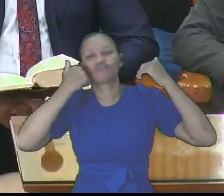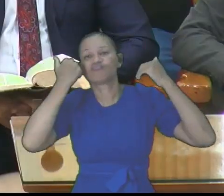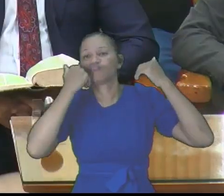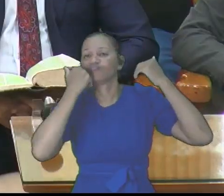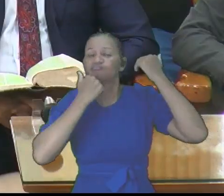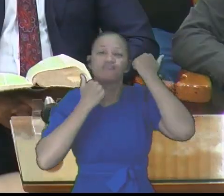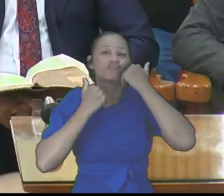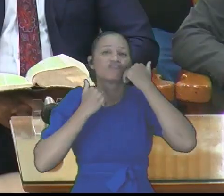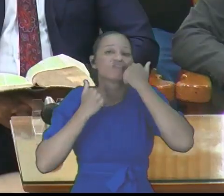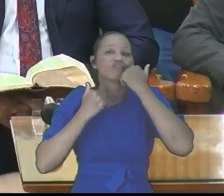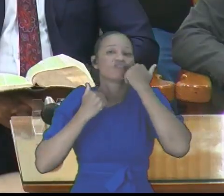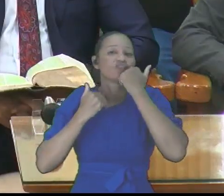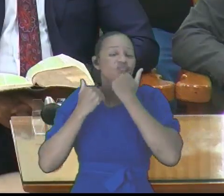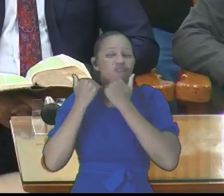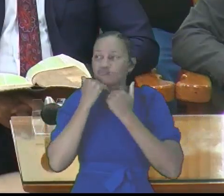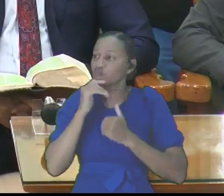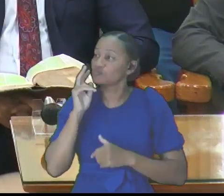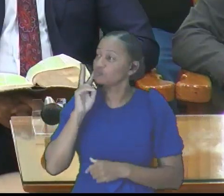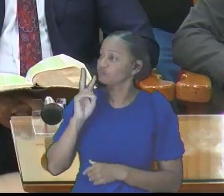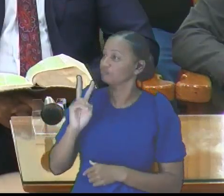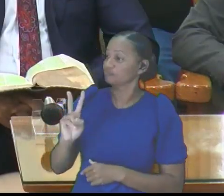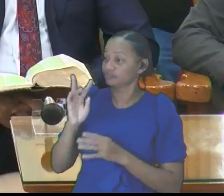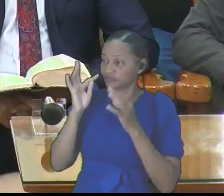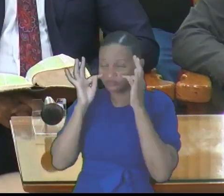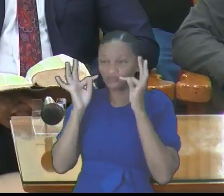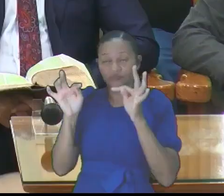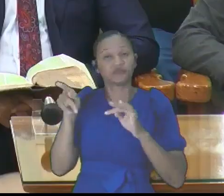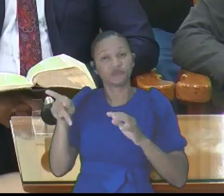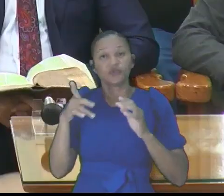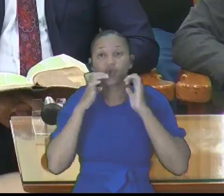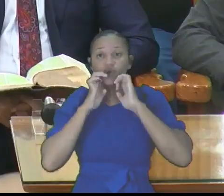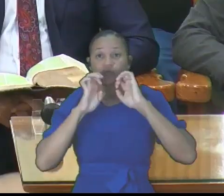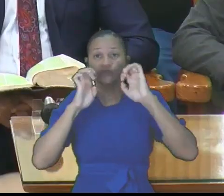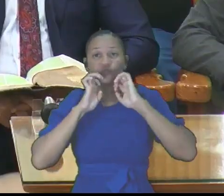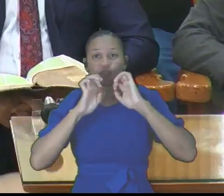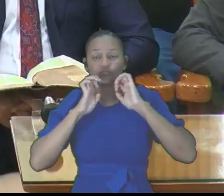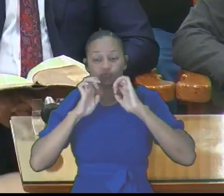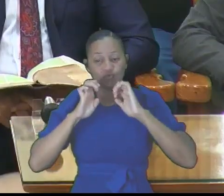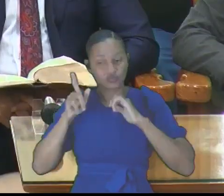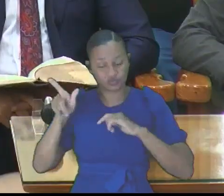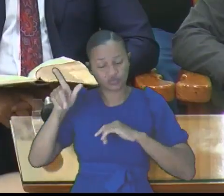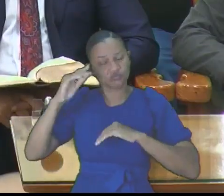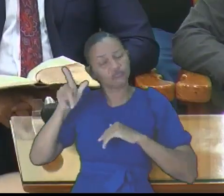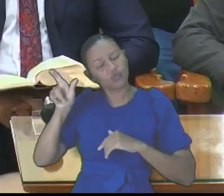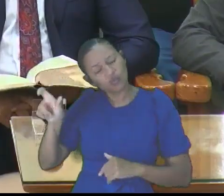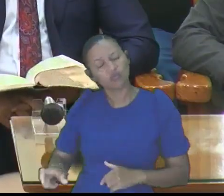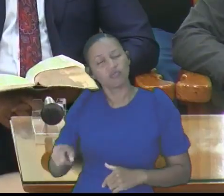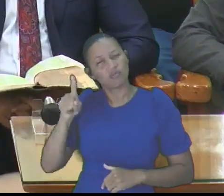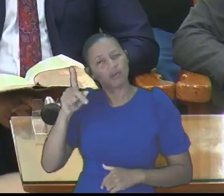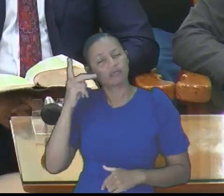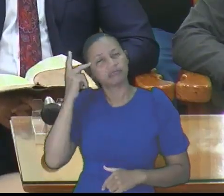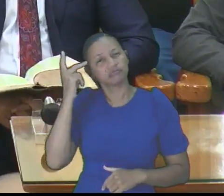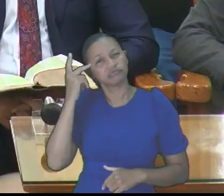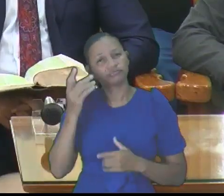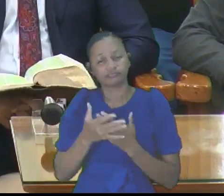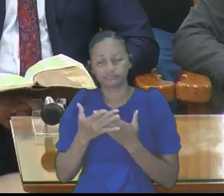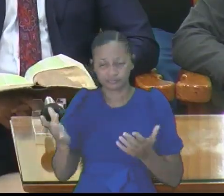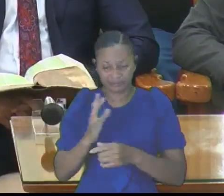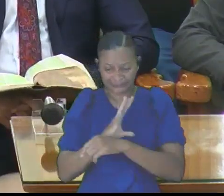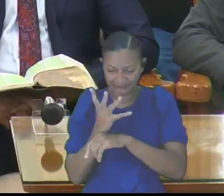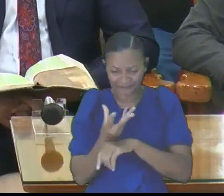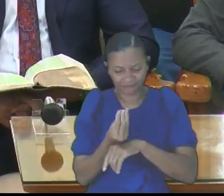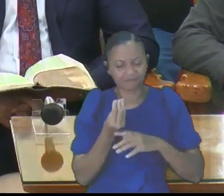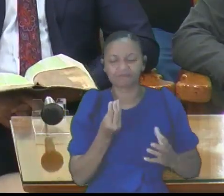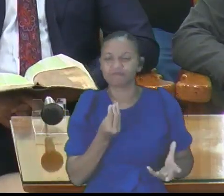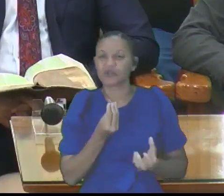chegou a ser, quando eu o conheci dando esse testemunho, ele era evangelista lá de São Paulo. Então, irmãos amados, a igreja não